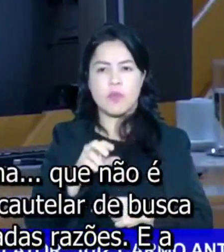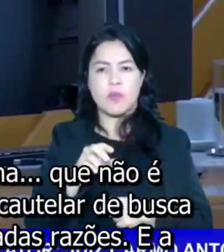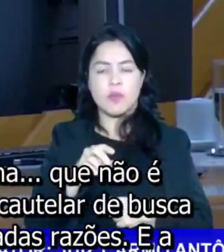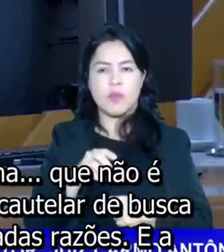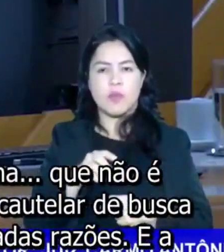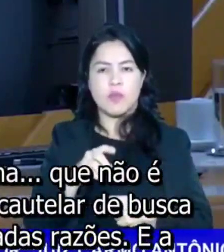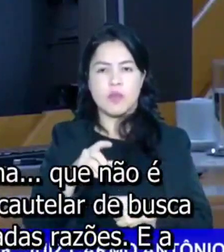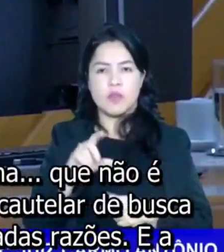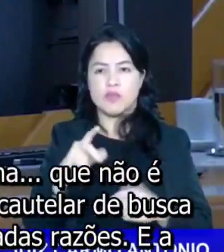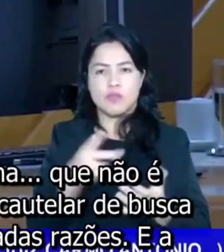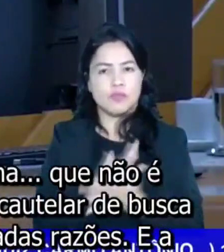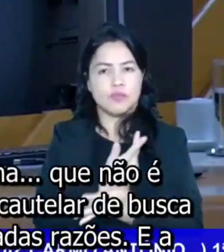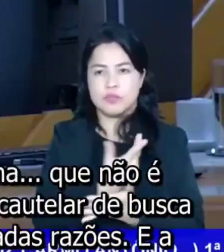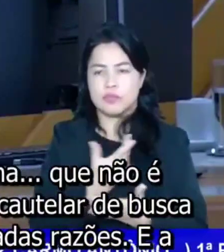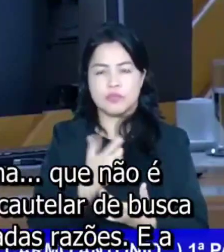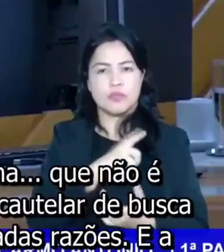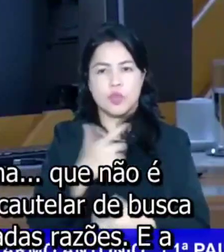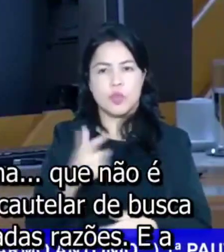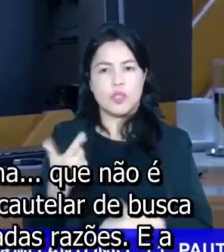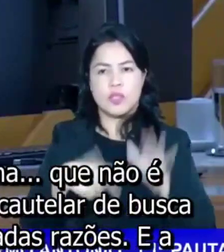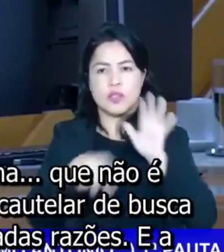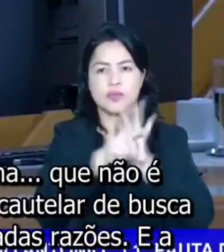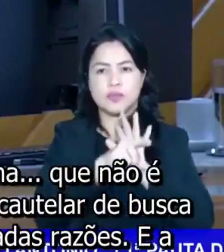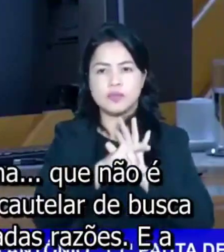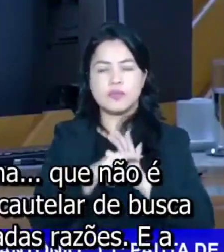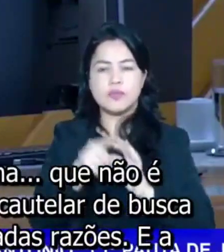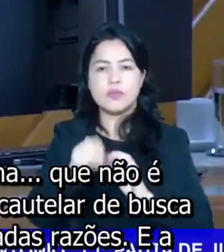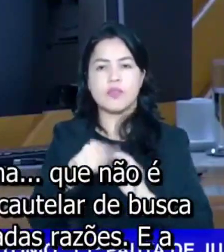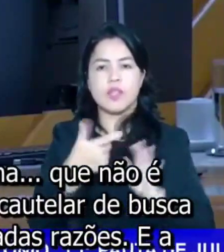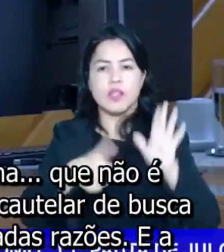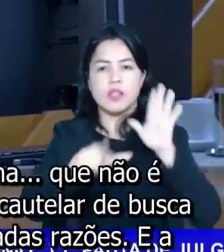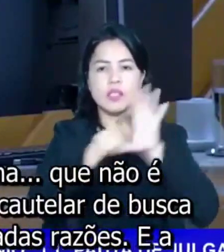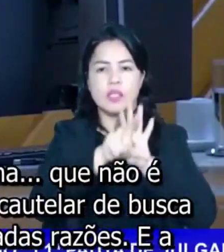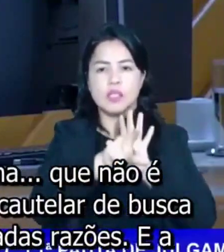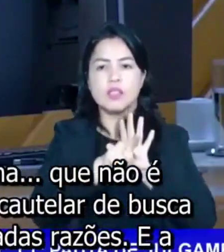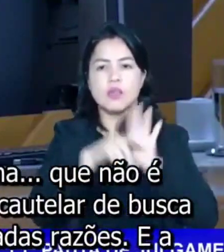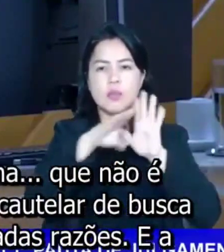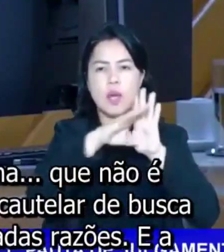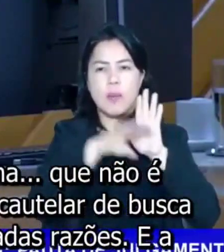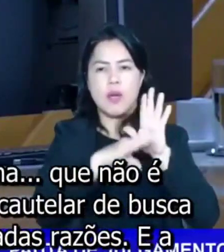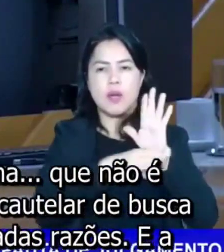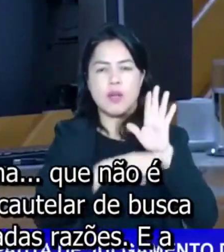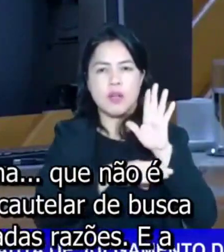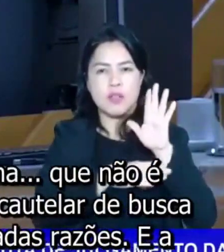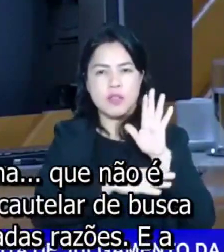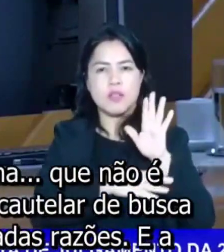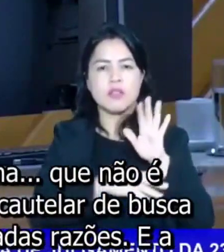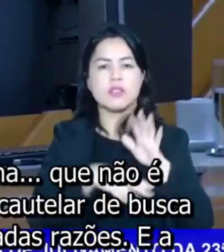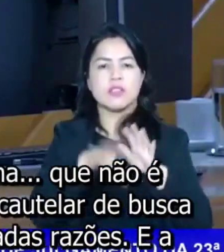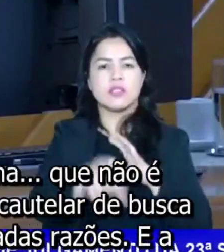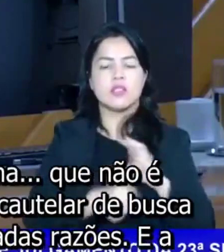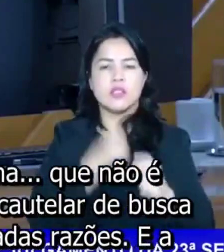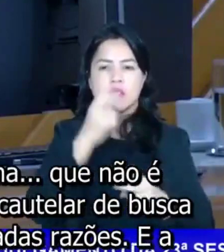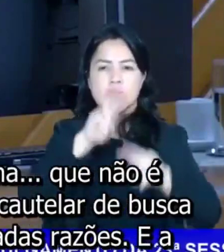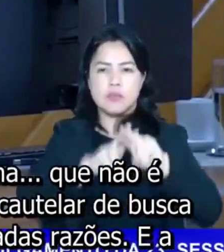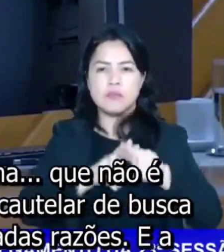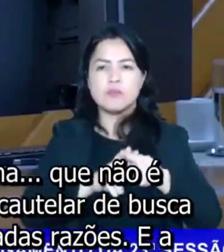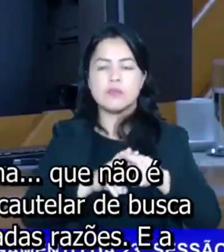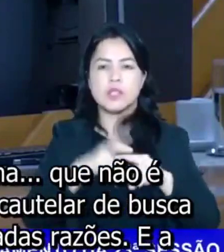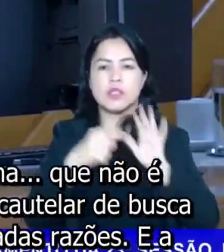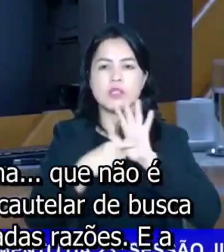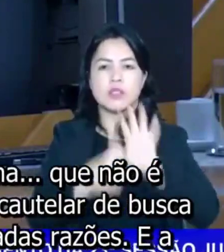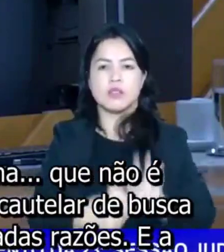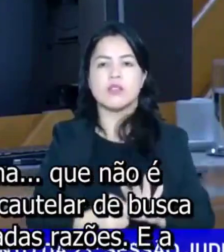que não ocorre, que não é previsto na legislação. A legislação, ao prever a medida cautelar de busca e apreensão, indica como